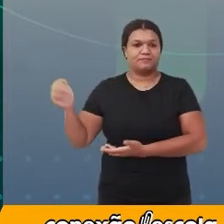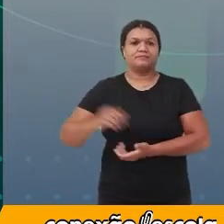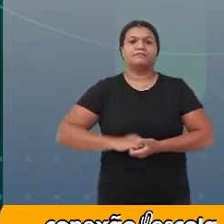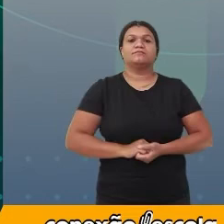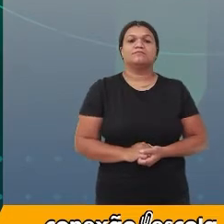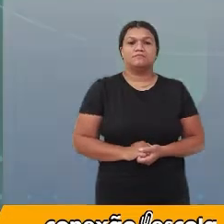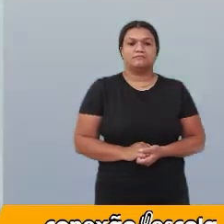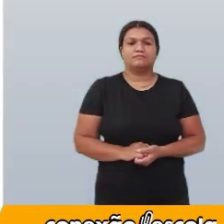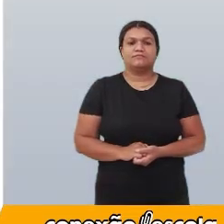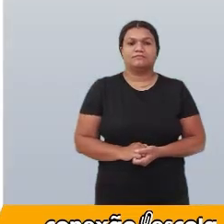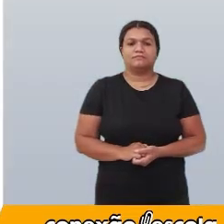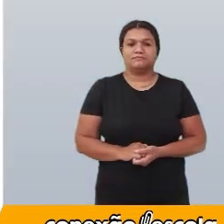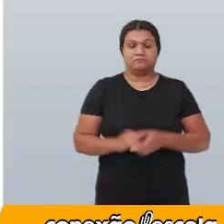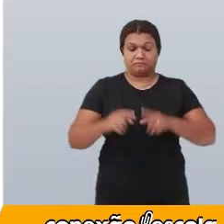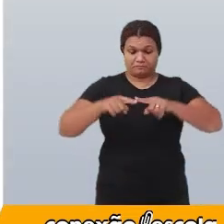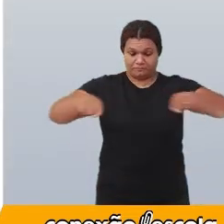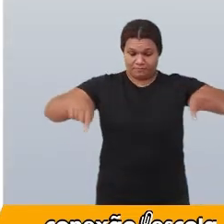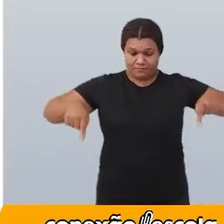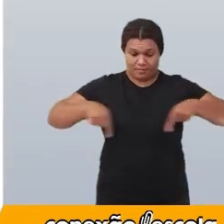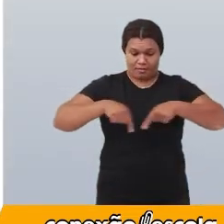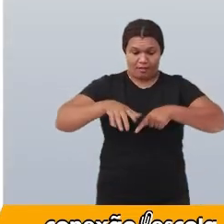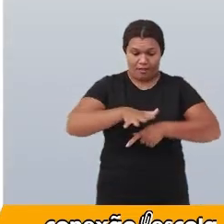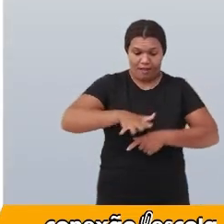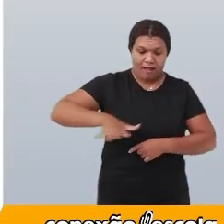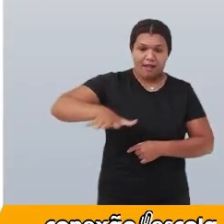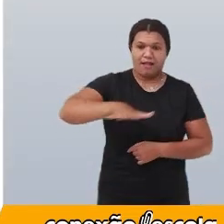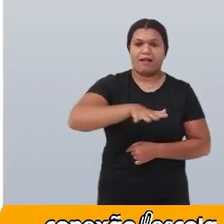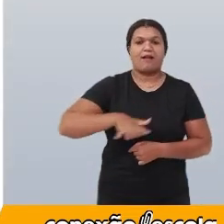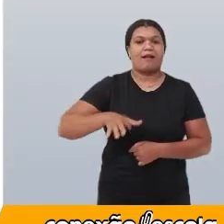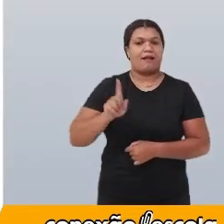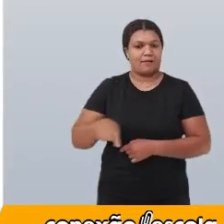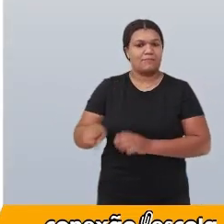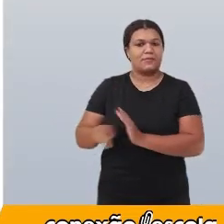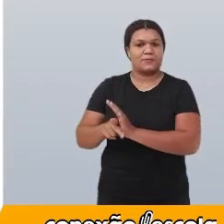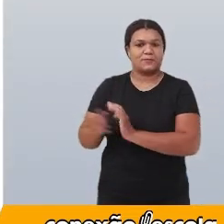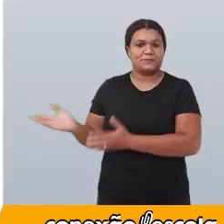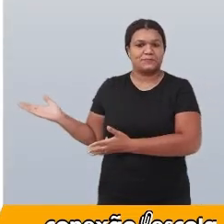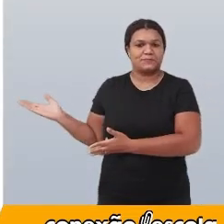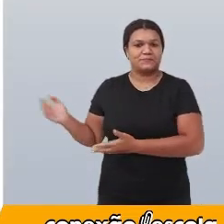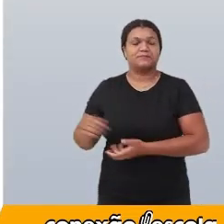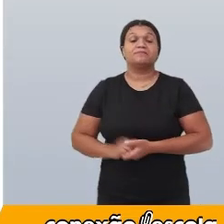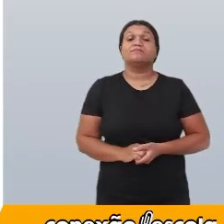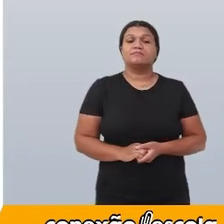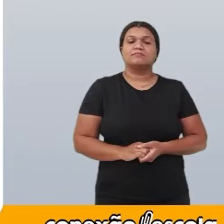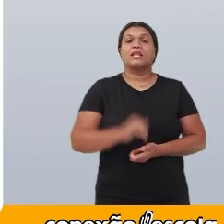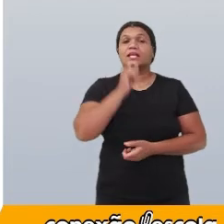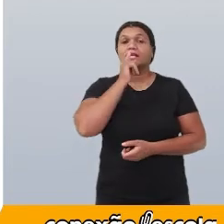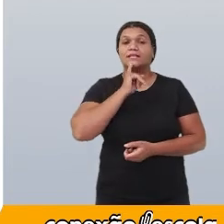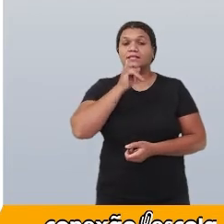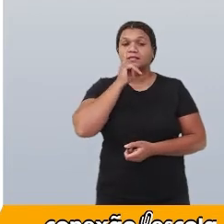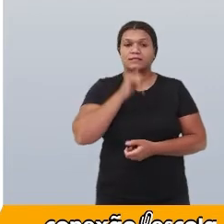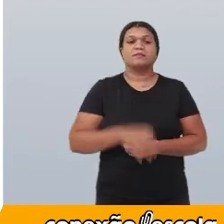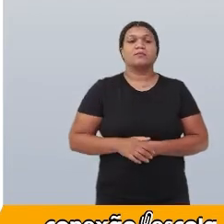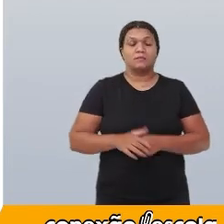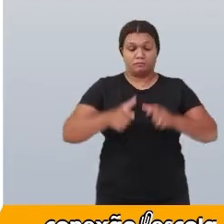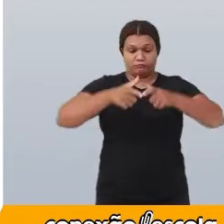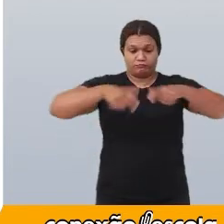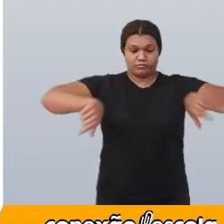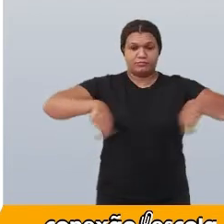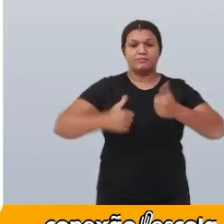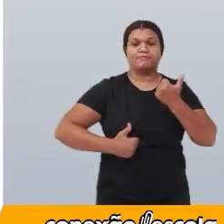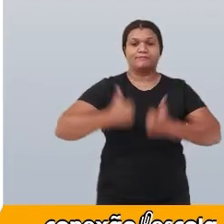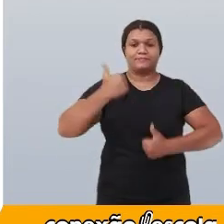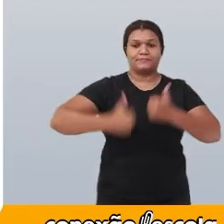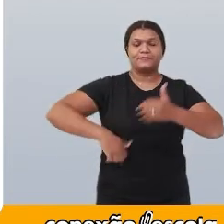figura. Veja, essa é a área deste polígono. Por exemplo, o campo de